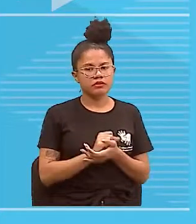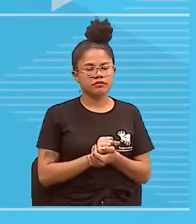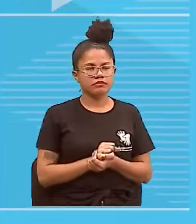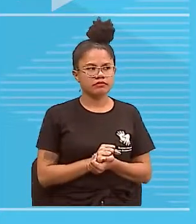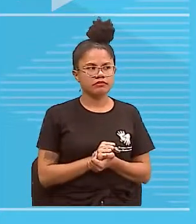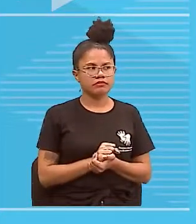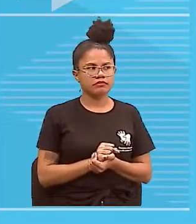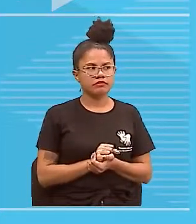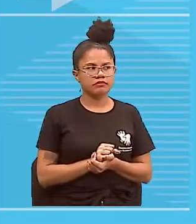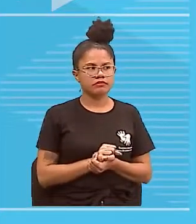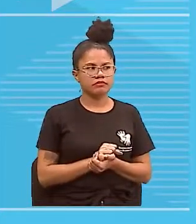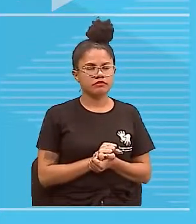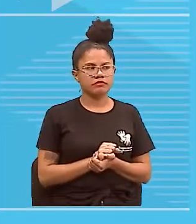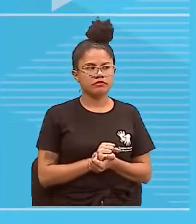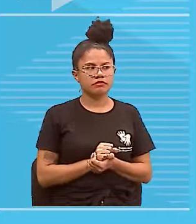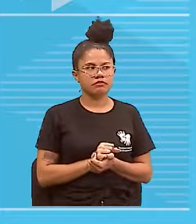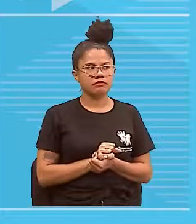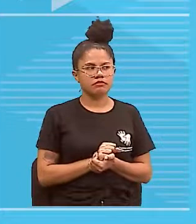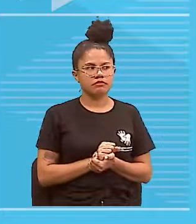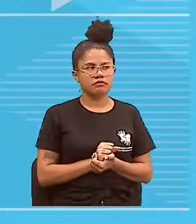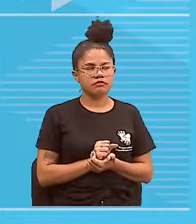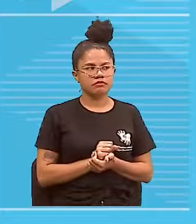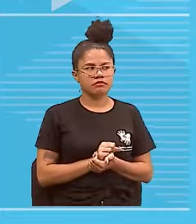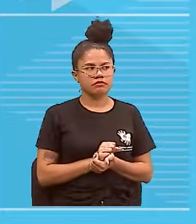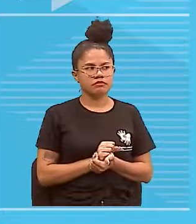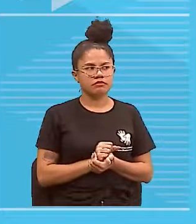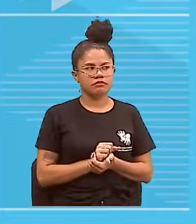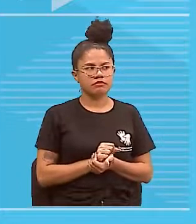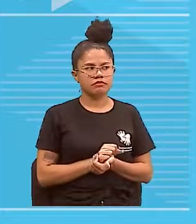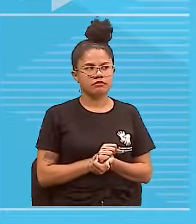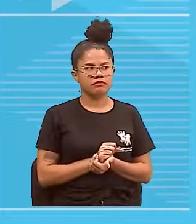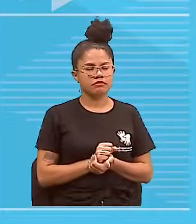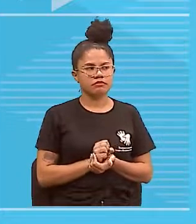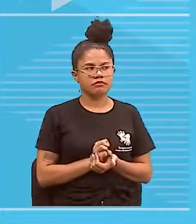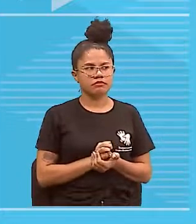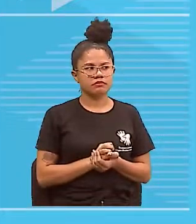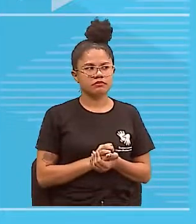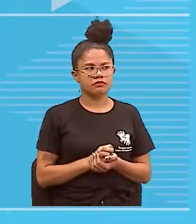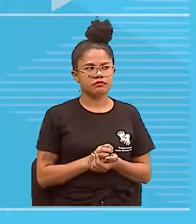o Boost é o mesmo você